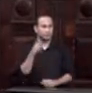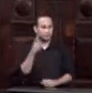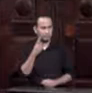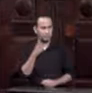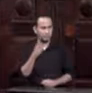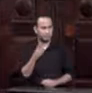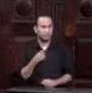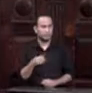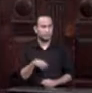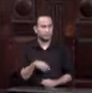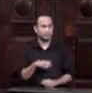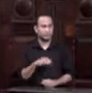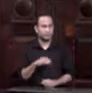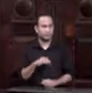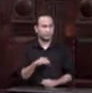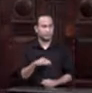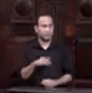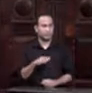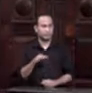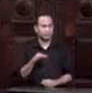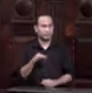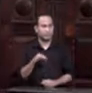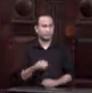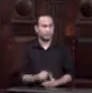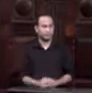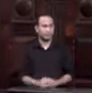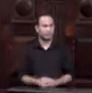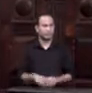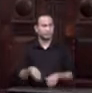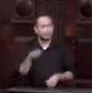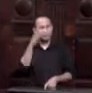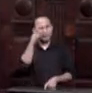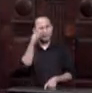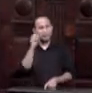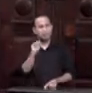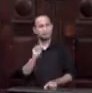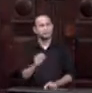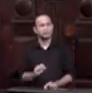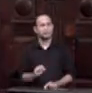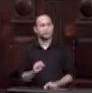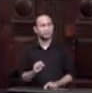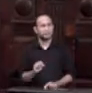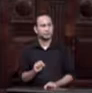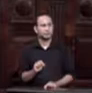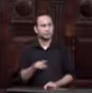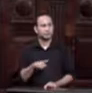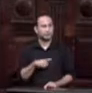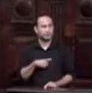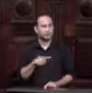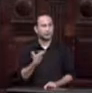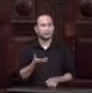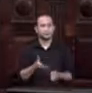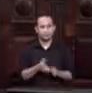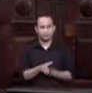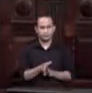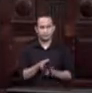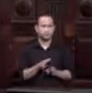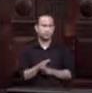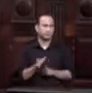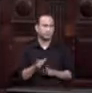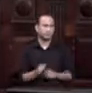Assembleia Legislativa. Nós bem sabemos que os gabinetes dos conselheiros do